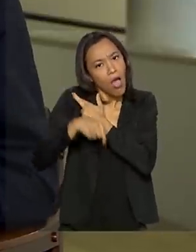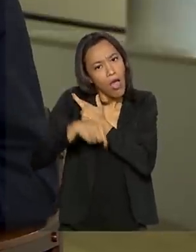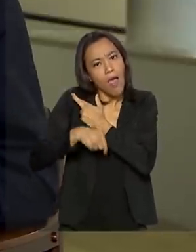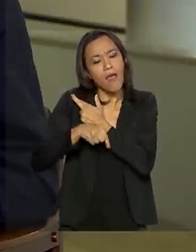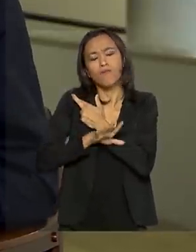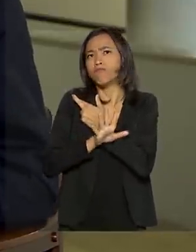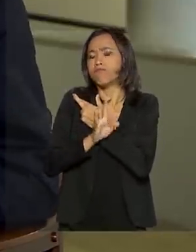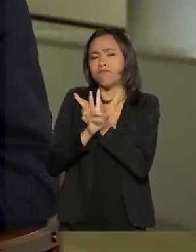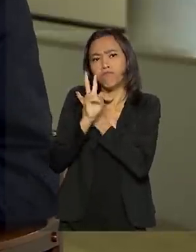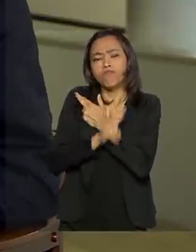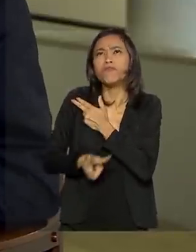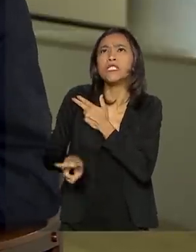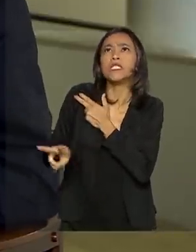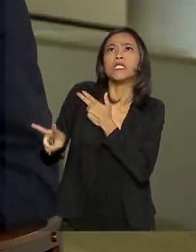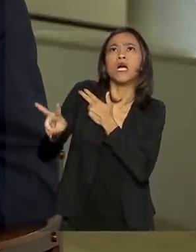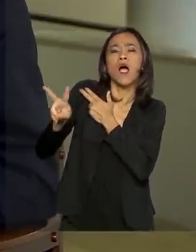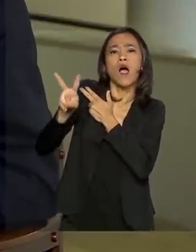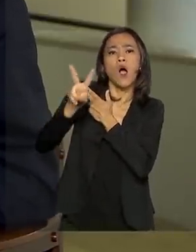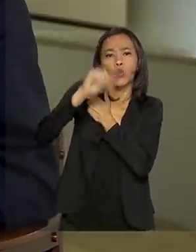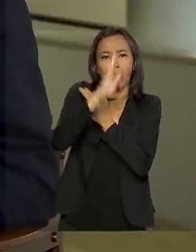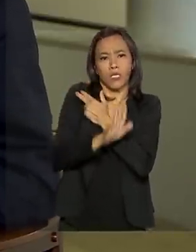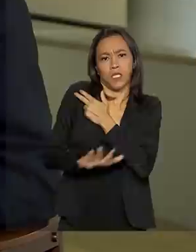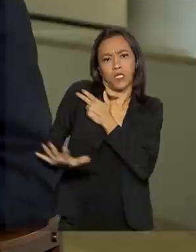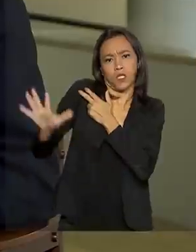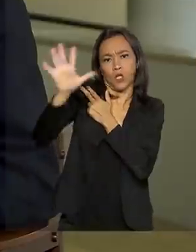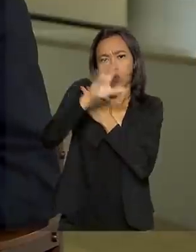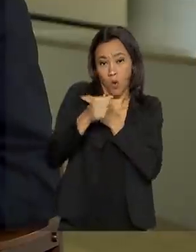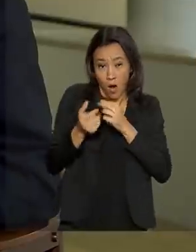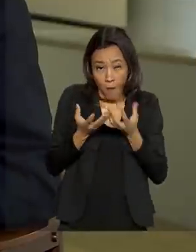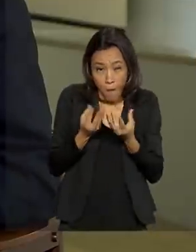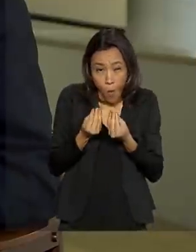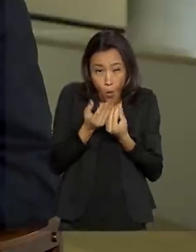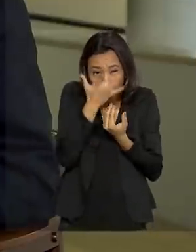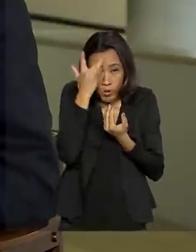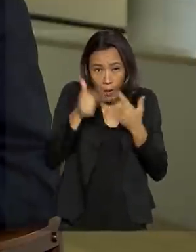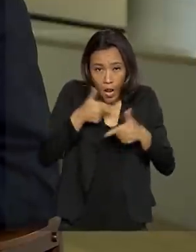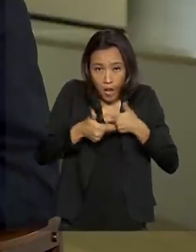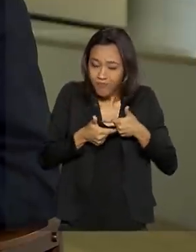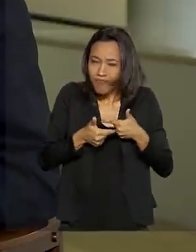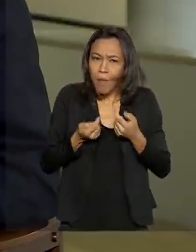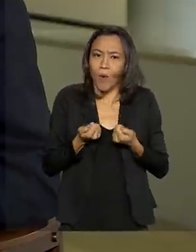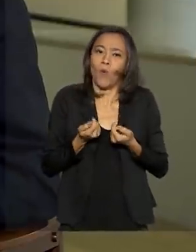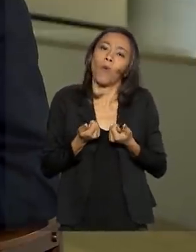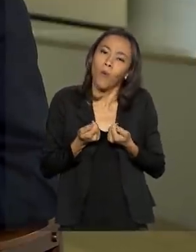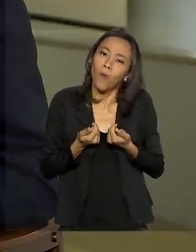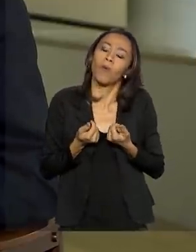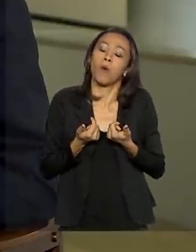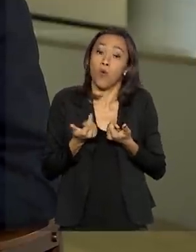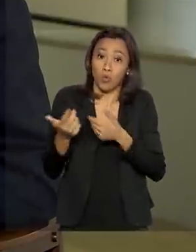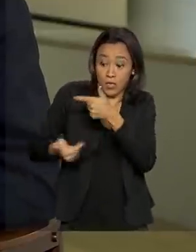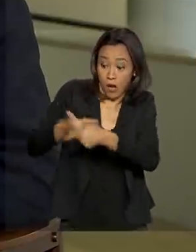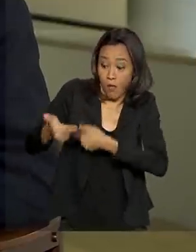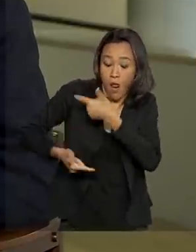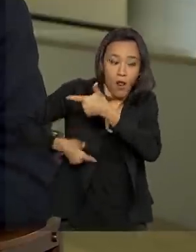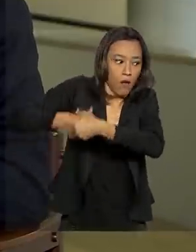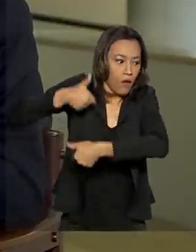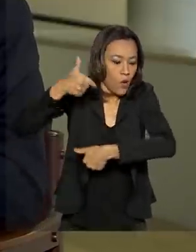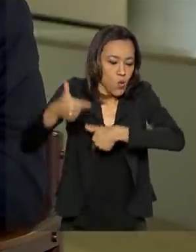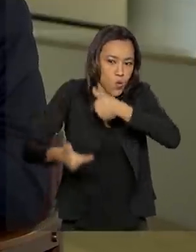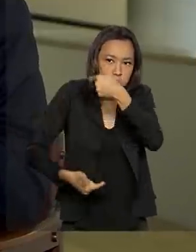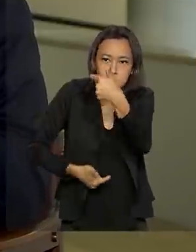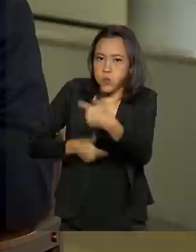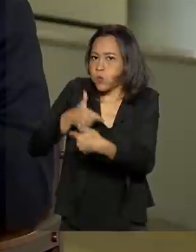país inteiro. O nosso efetivo não é muito grande, então nós temos um volume de trabalho bastante